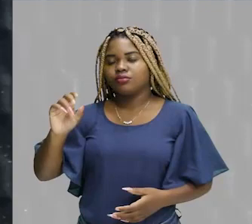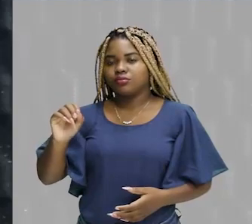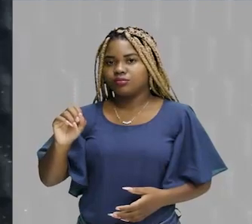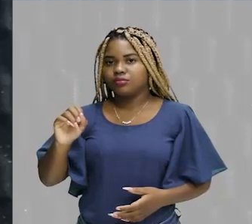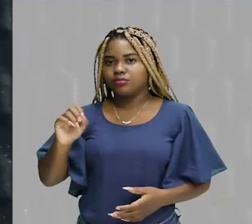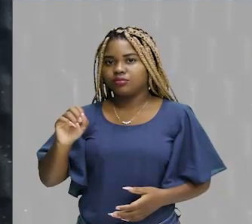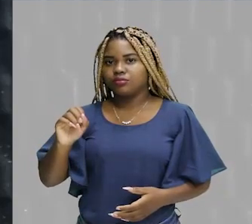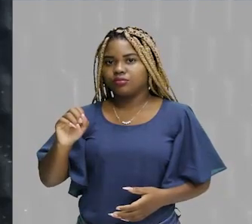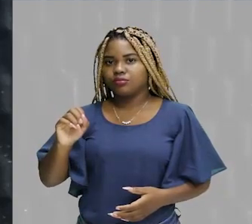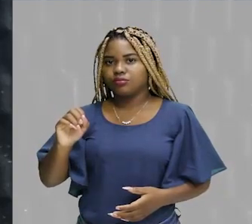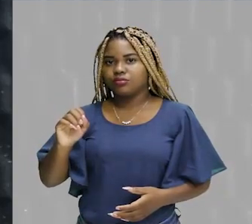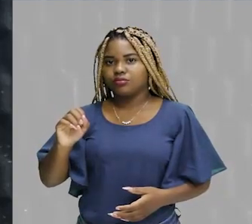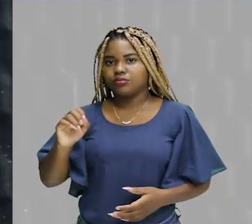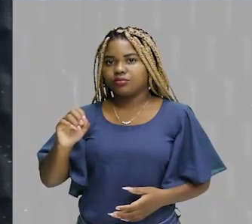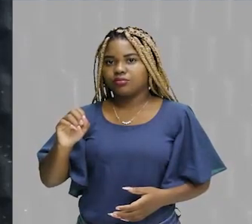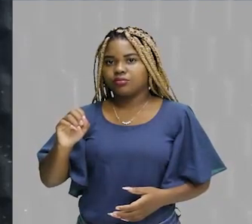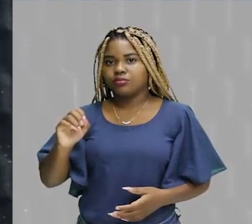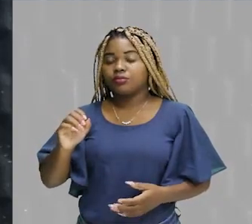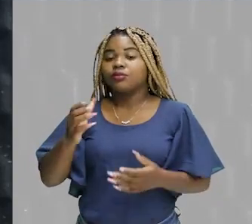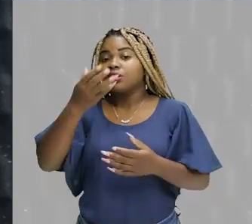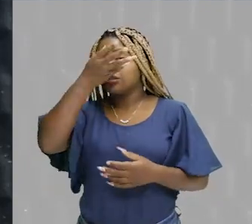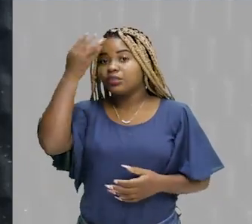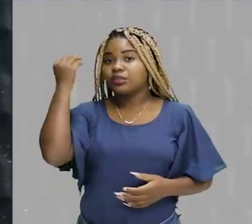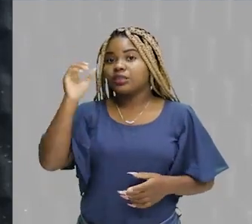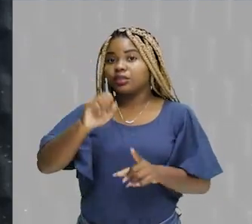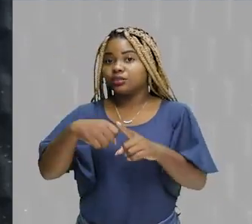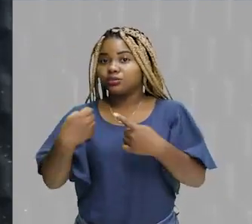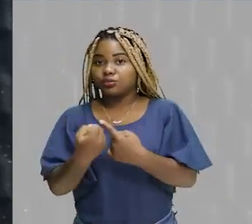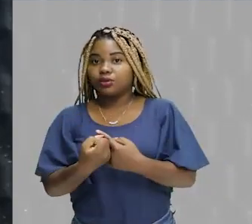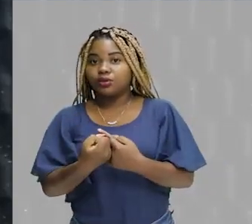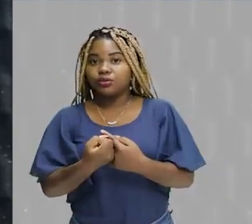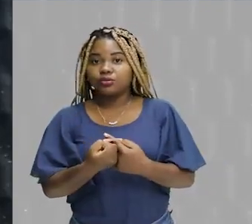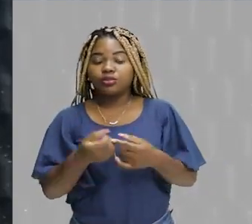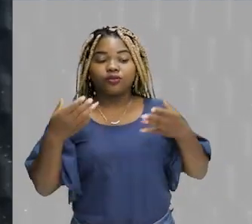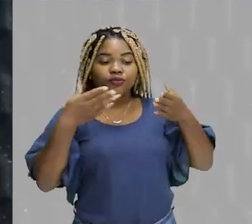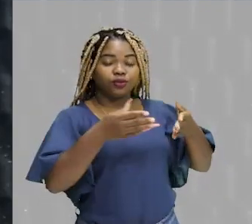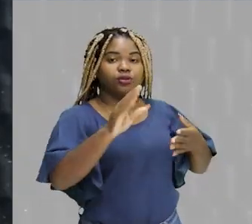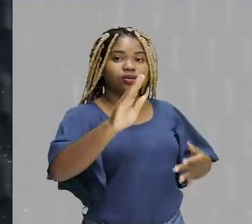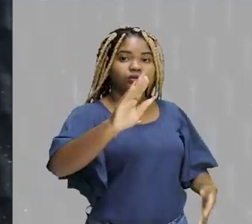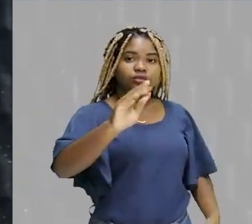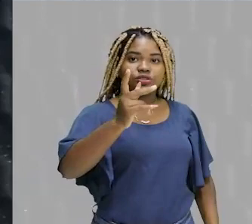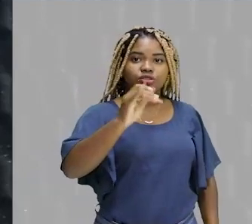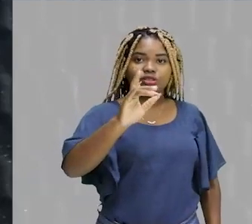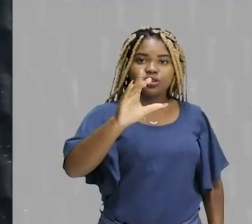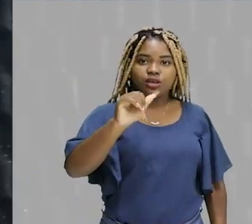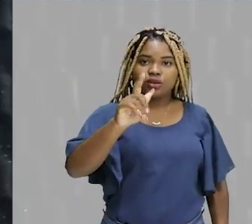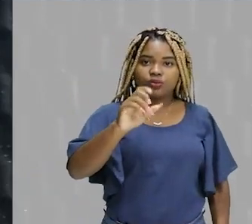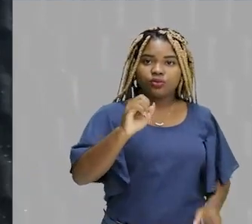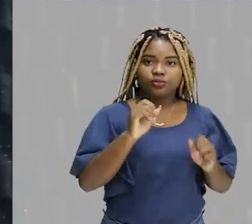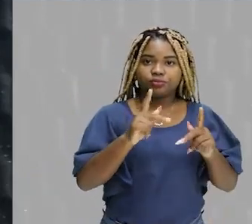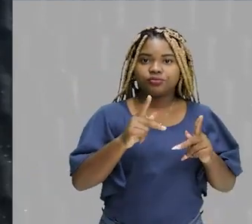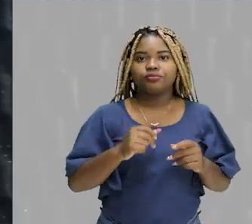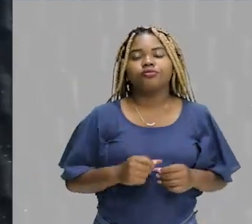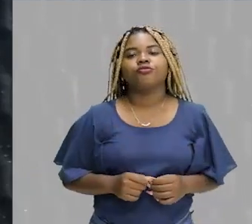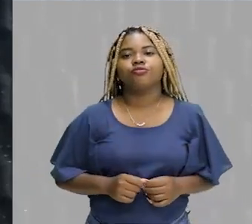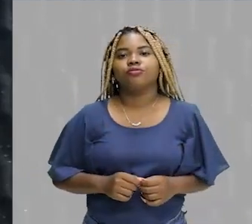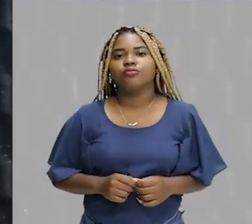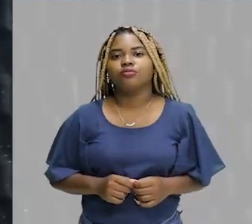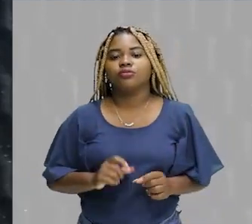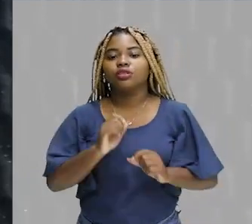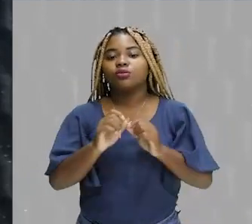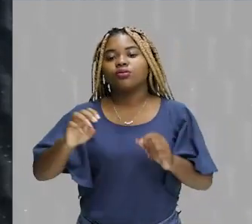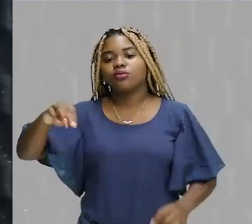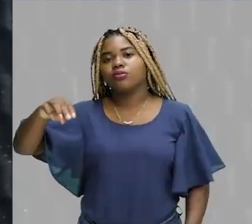escola sociológica. Esquece sociológica por enquanto. Quando você fala só escola de Chicago, você está falando da escola